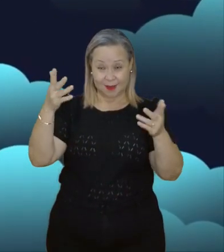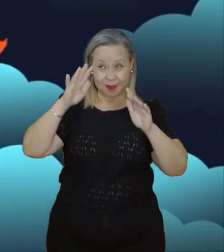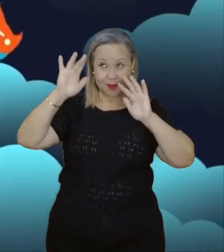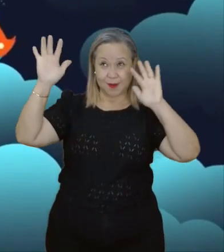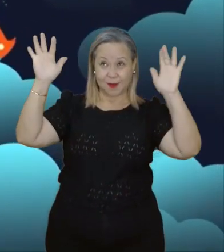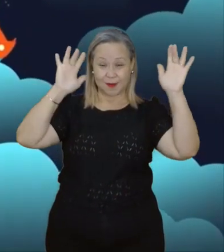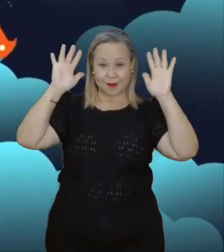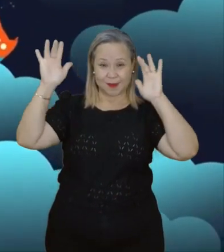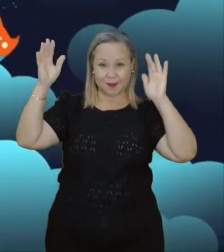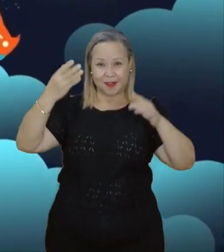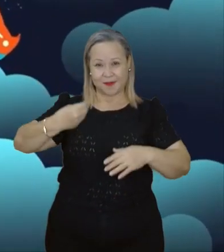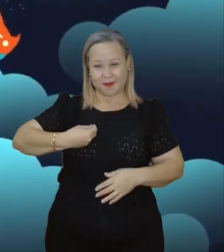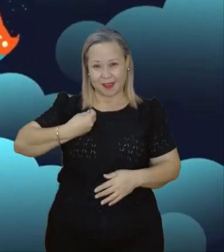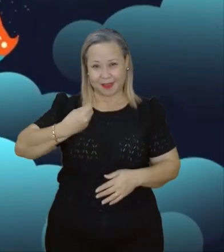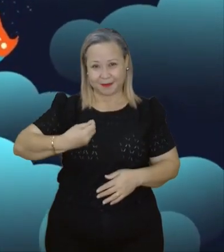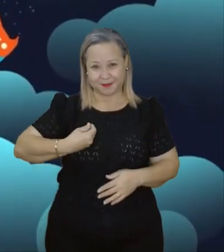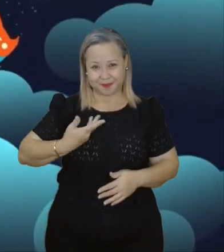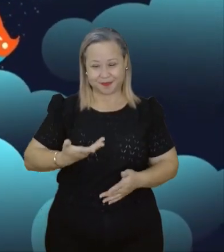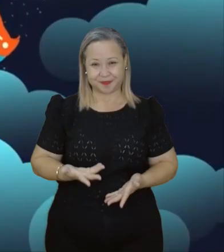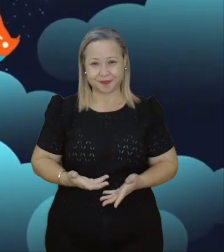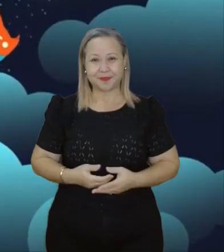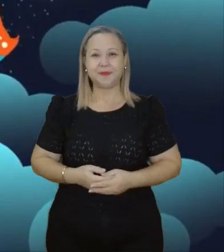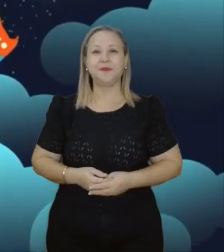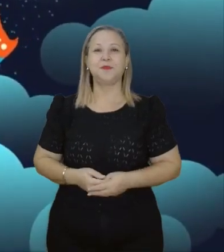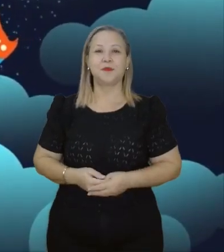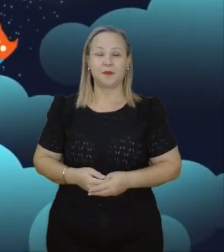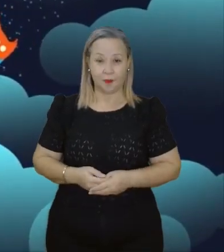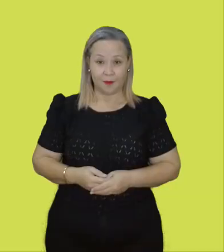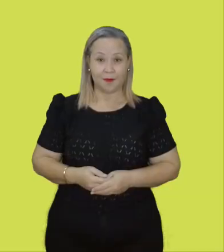tenho sonhos pra viver.